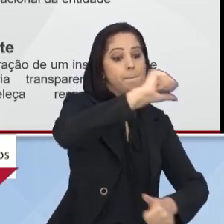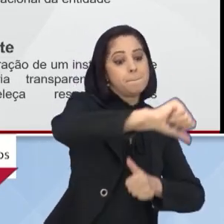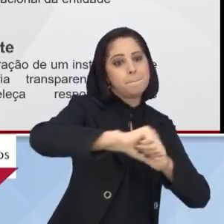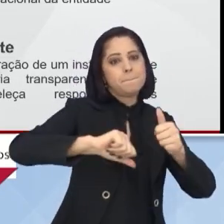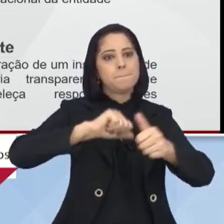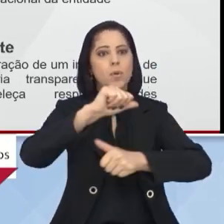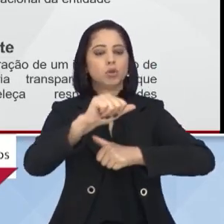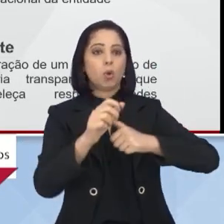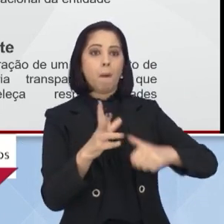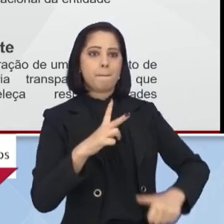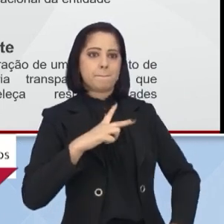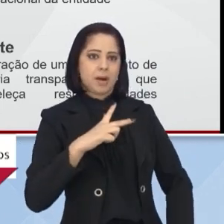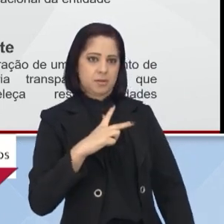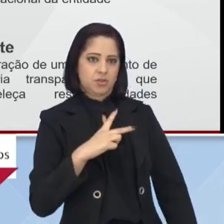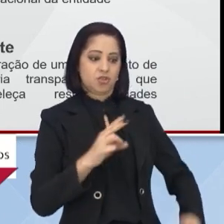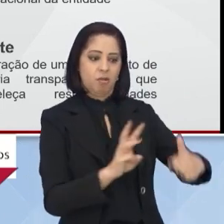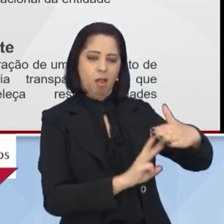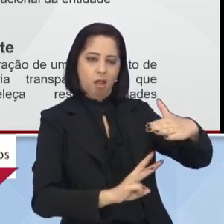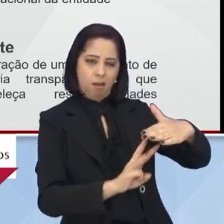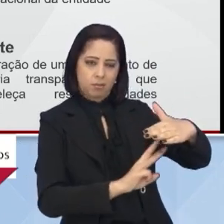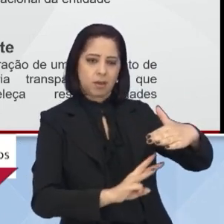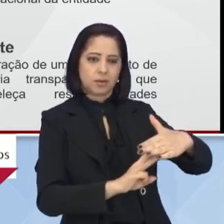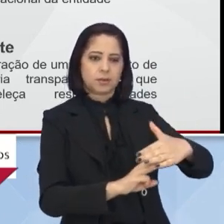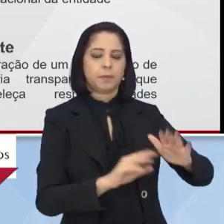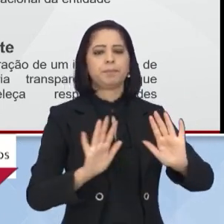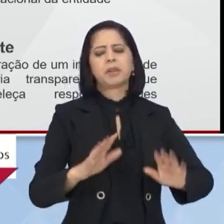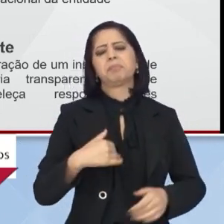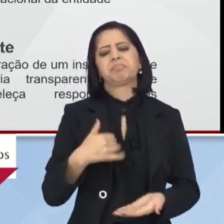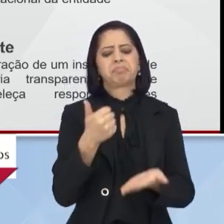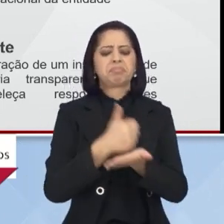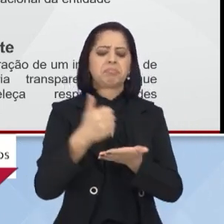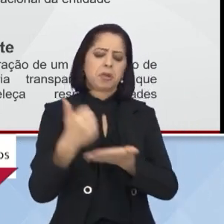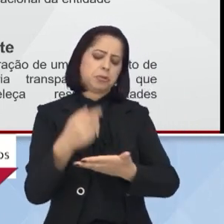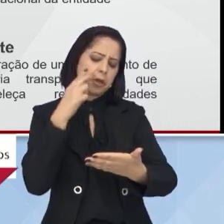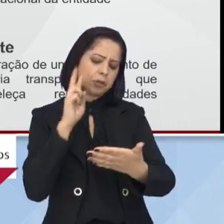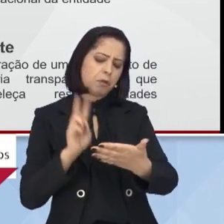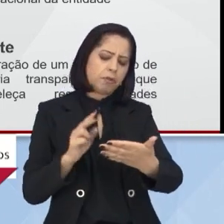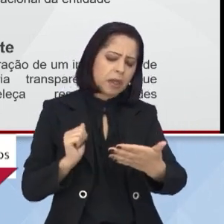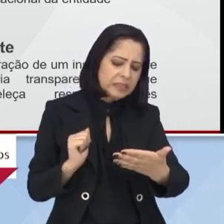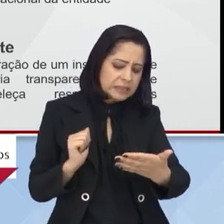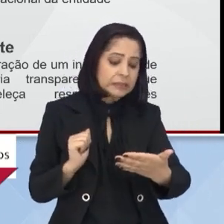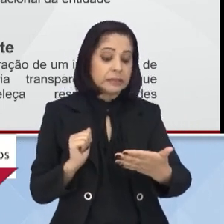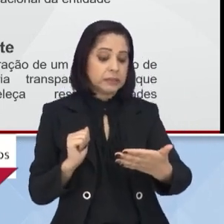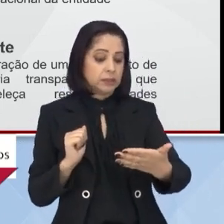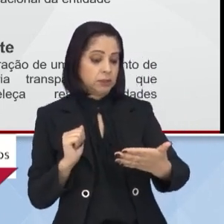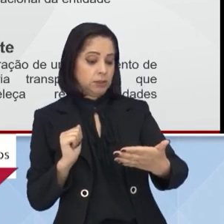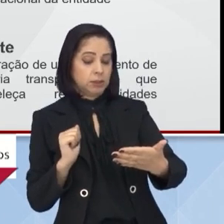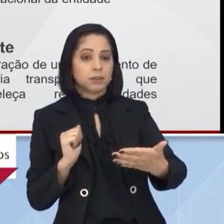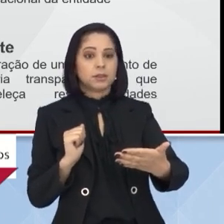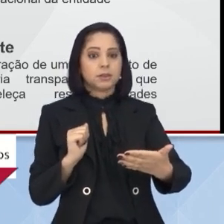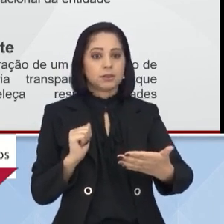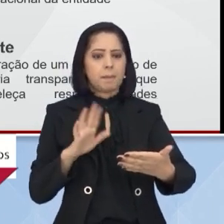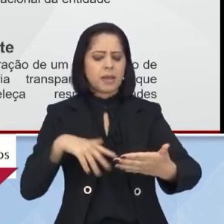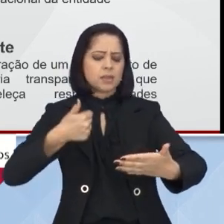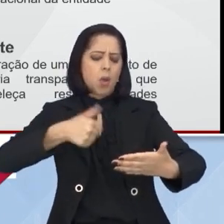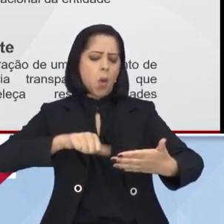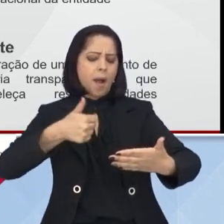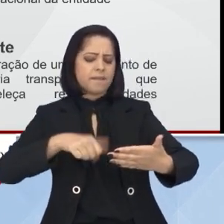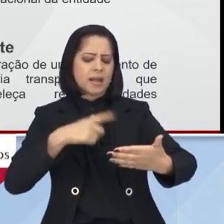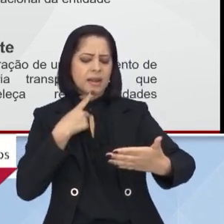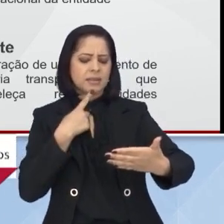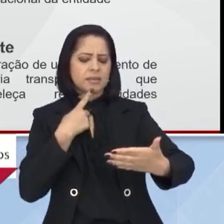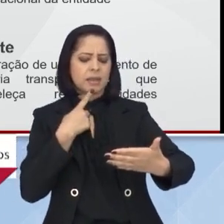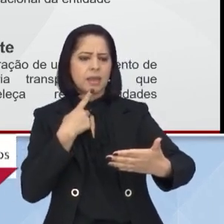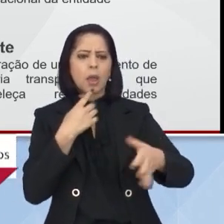essa organização e aí esse contrato chegou paraa minha equipe analisar inicialmente a gente analisou o planejamento